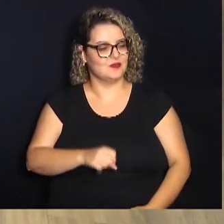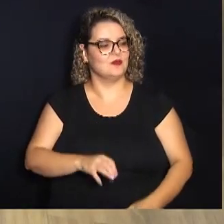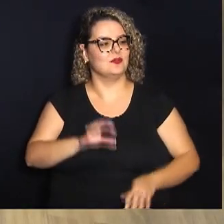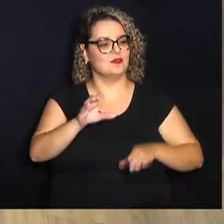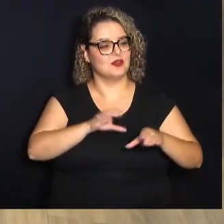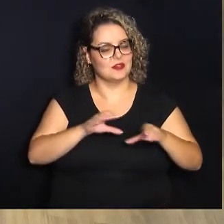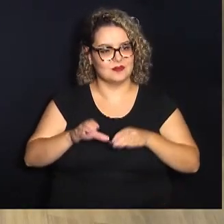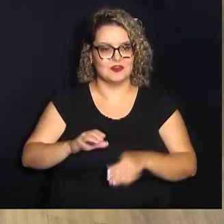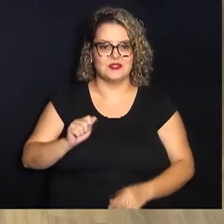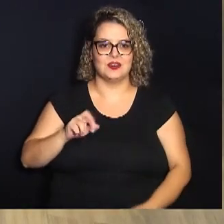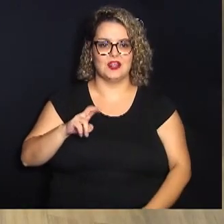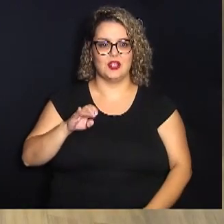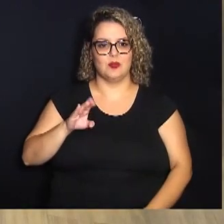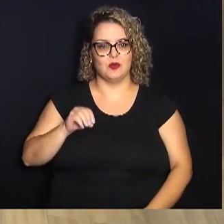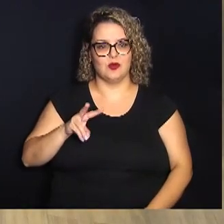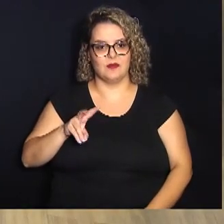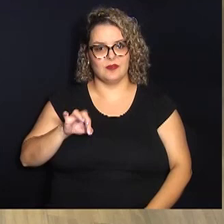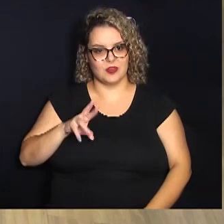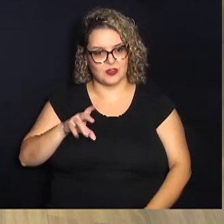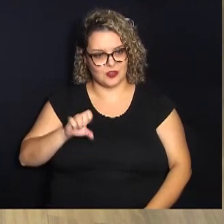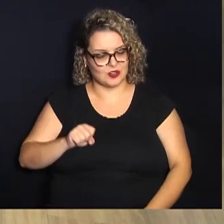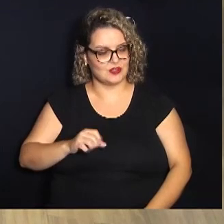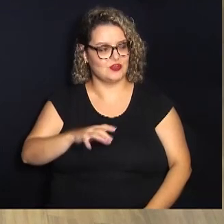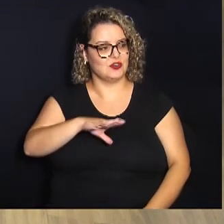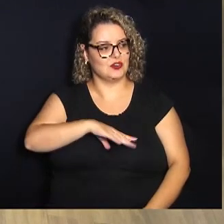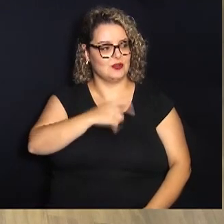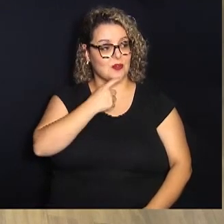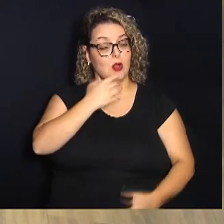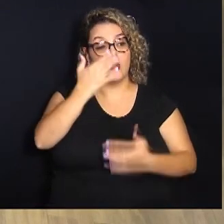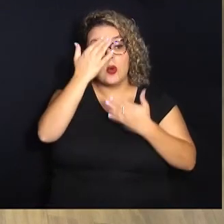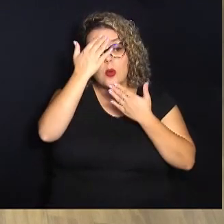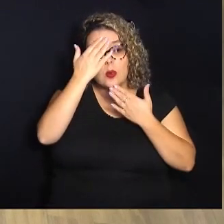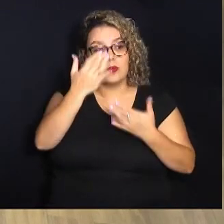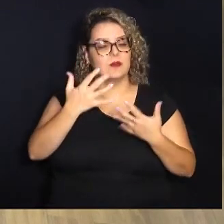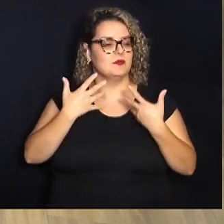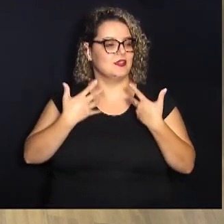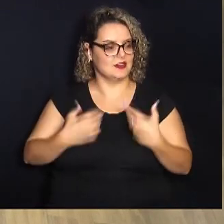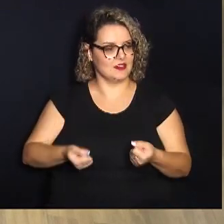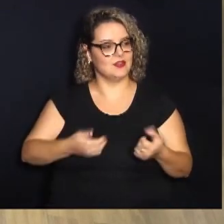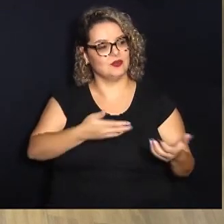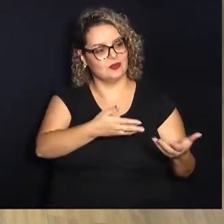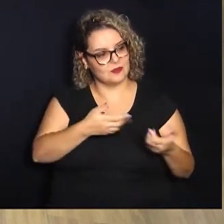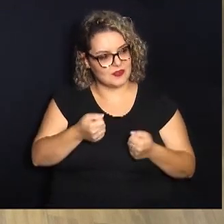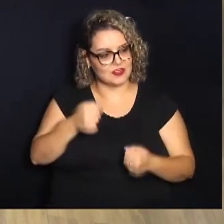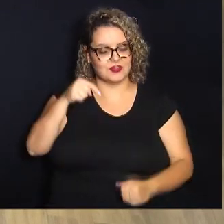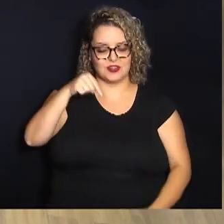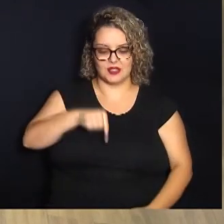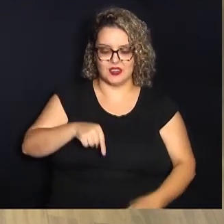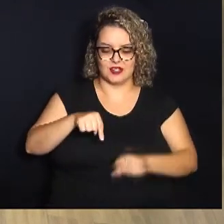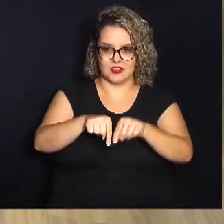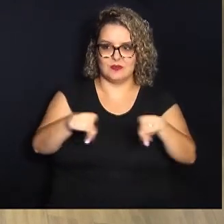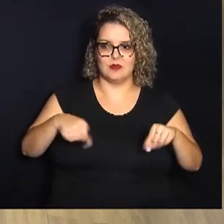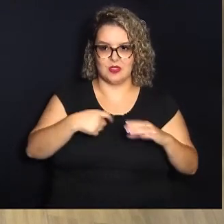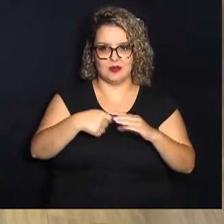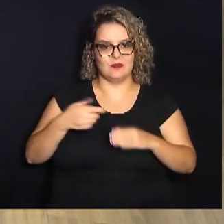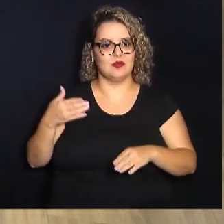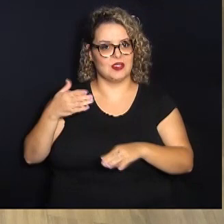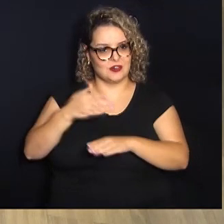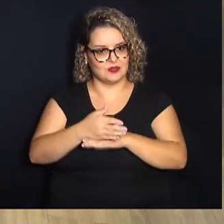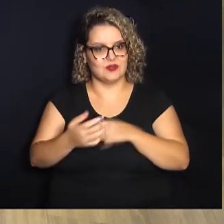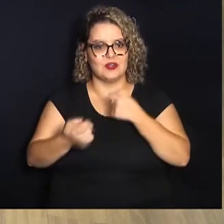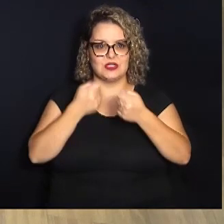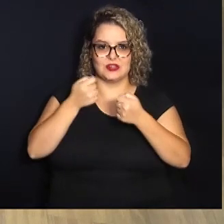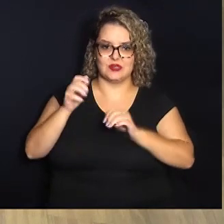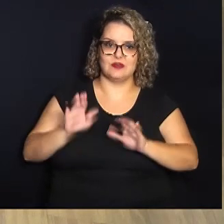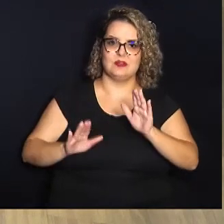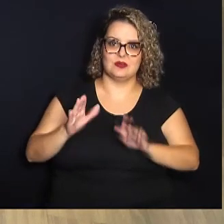de Arboviroses de Campinas, também muito obrigado por ter aceito o convite para vir até aqui ao nosso estúdio participar do Questão de